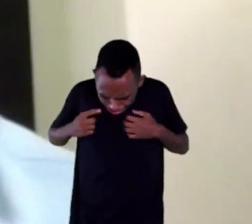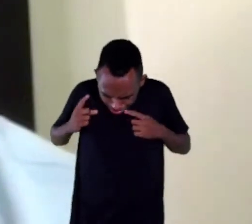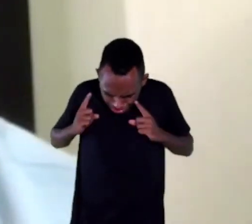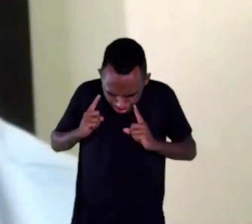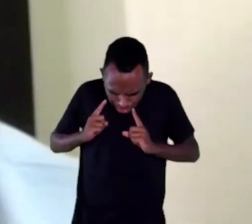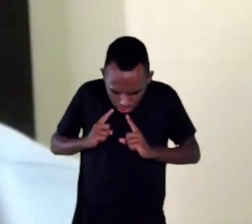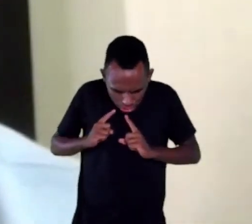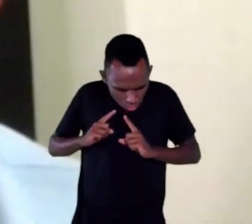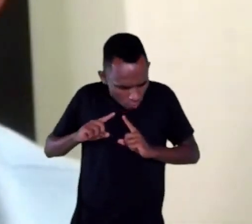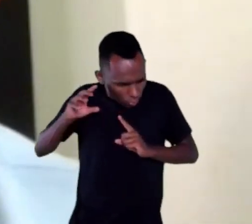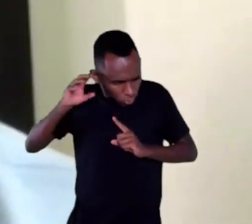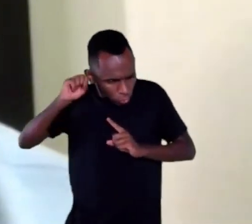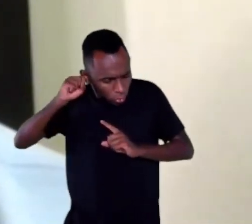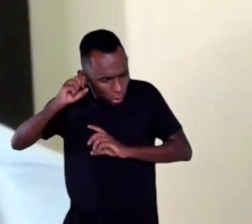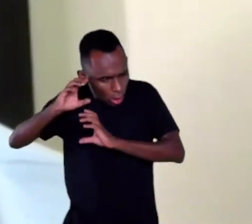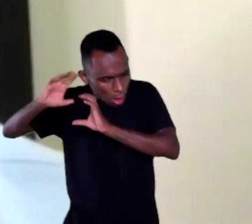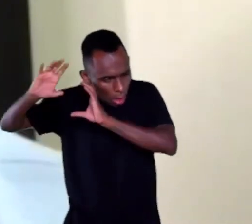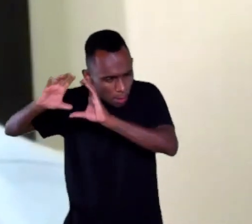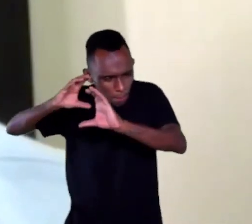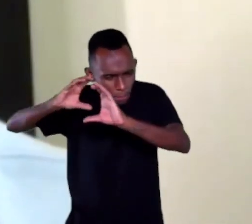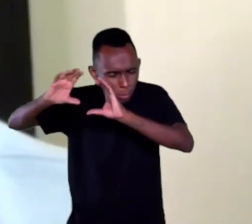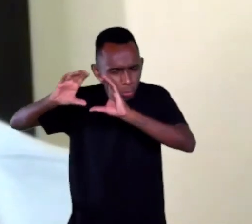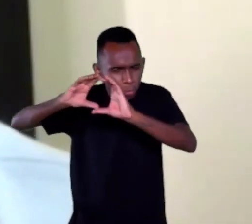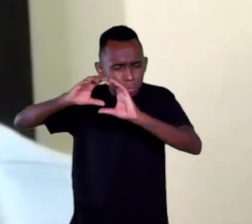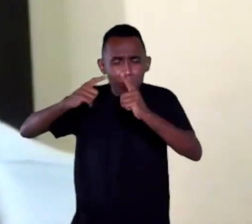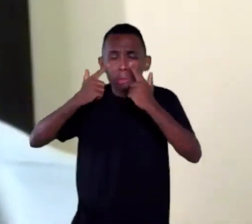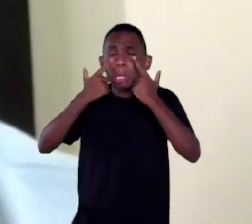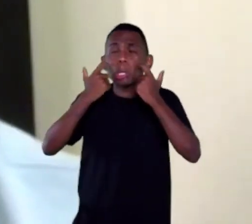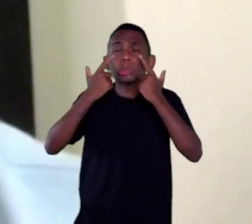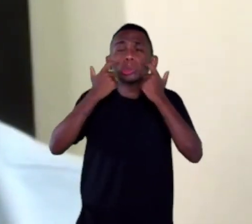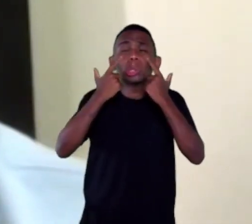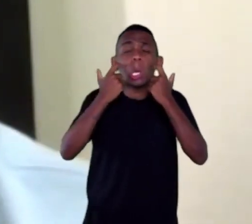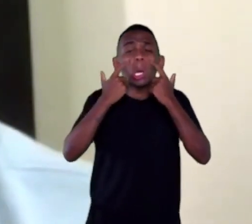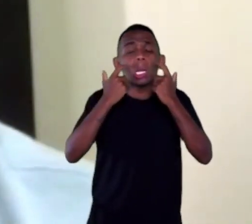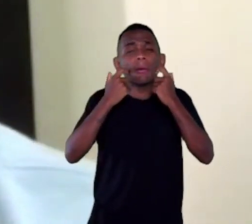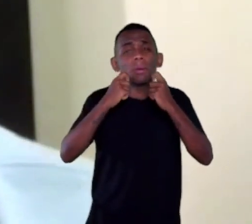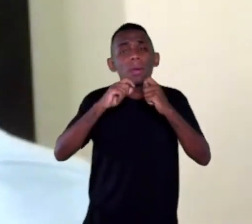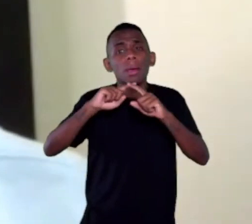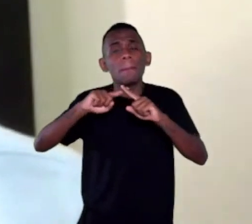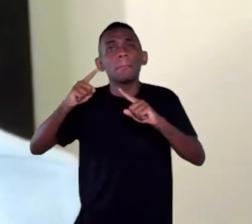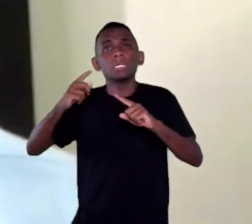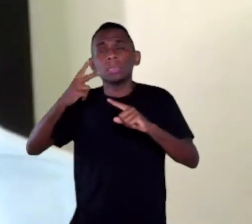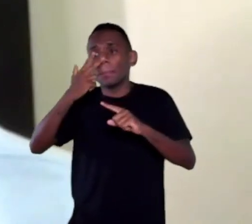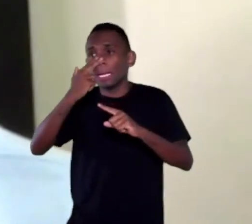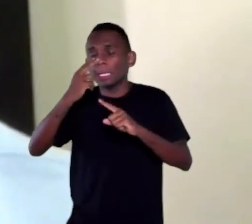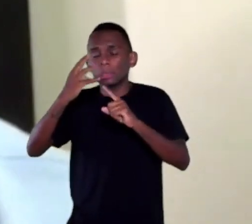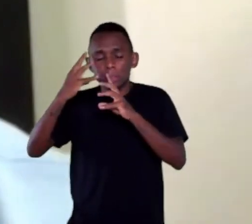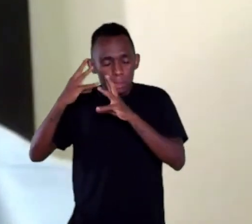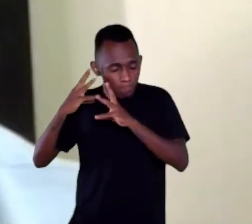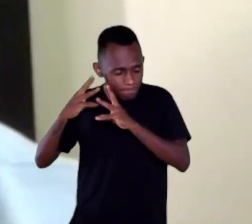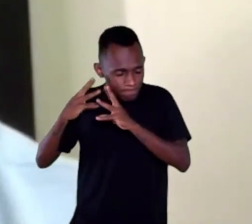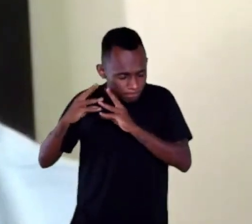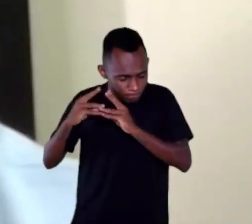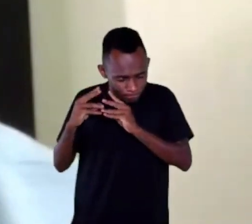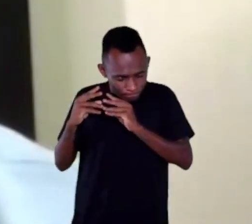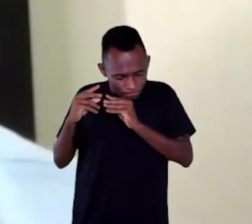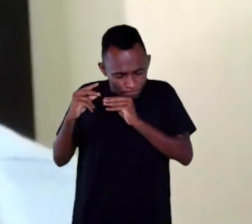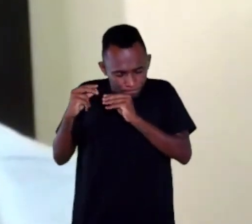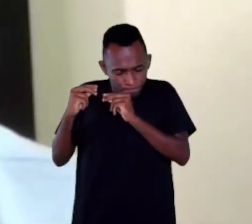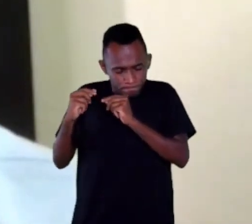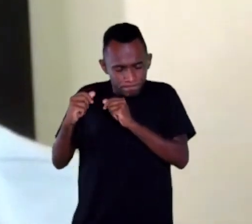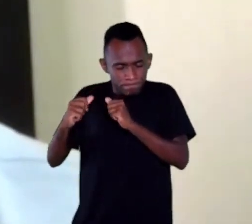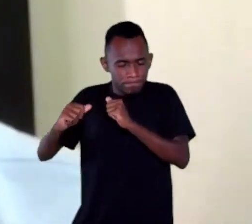vou escutar. E aquilo eu chorava, e aquilo meio que tirava o fardo das minhas costas. Então,